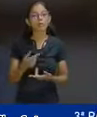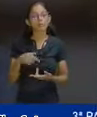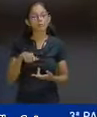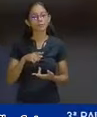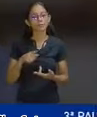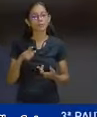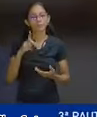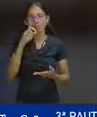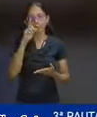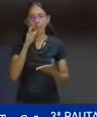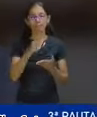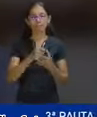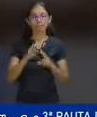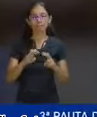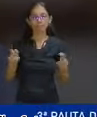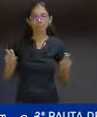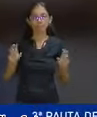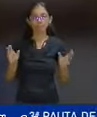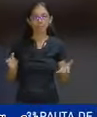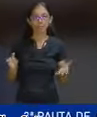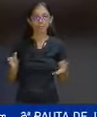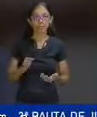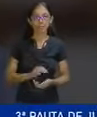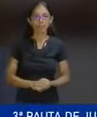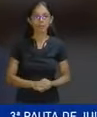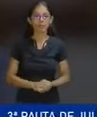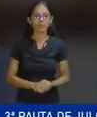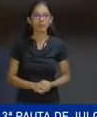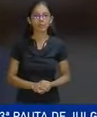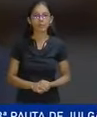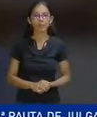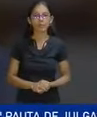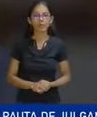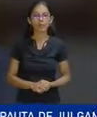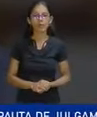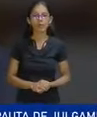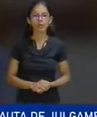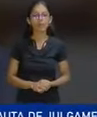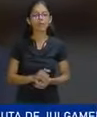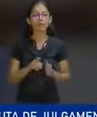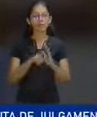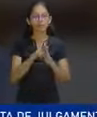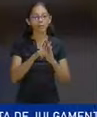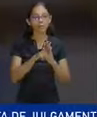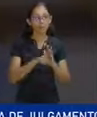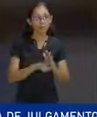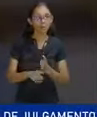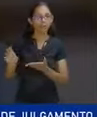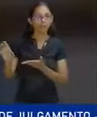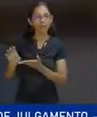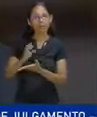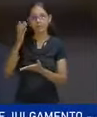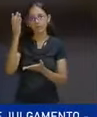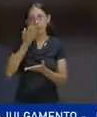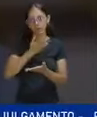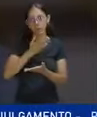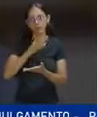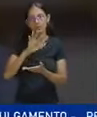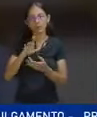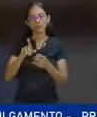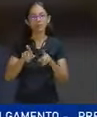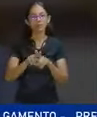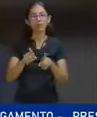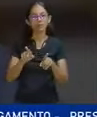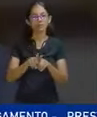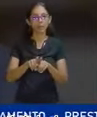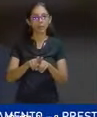despesa não foi o de que não se pode analisar a prestação de contas à luz do artigo